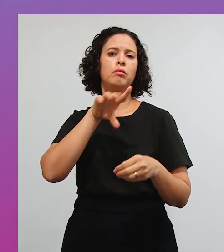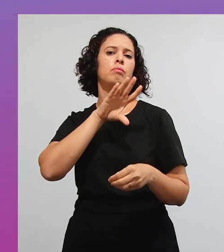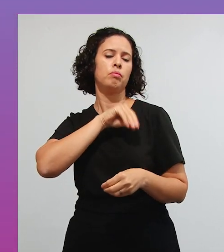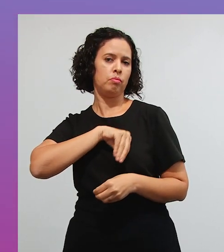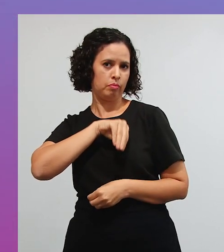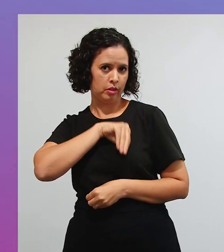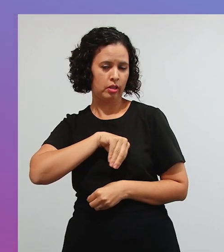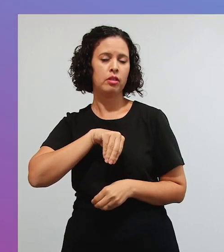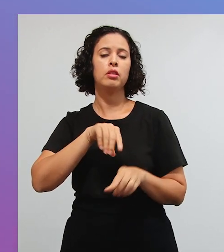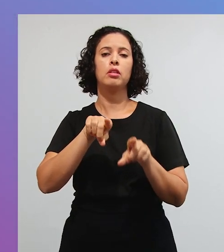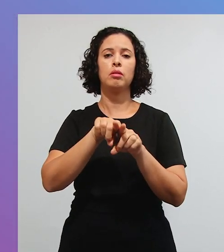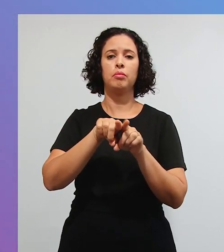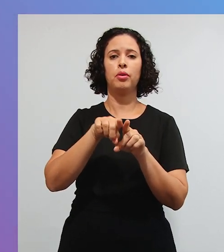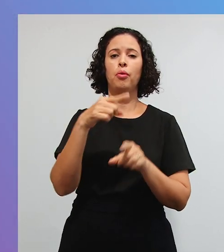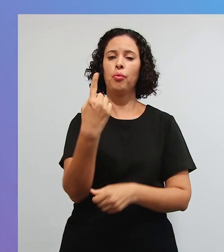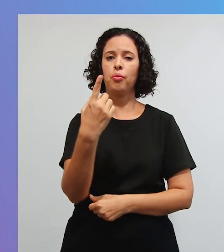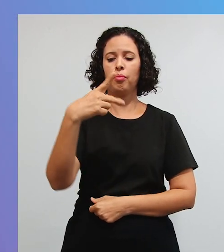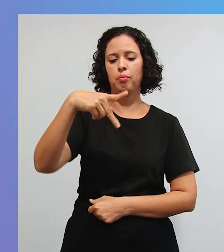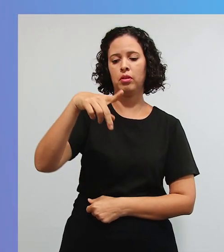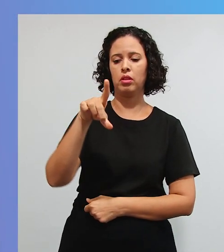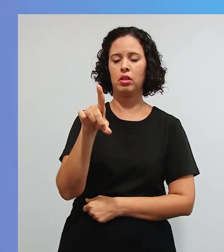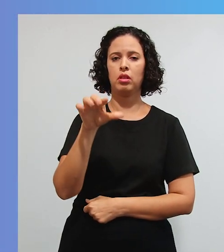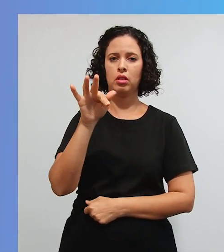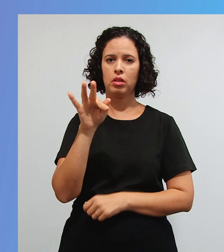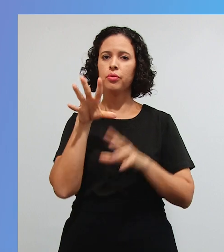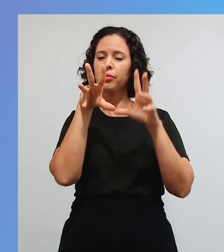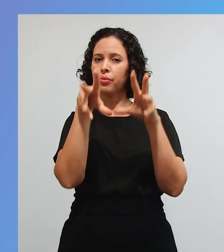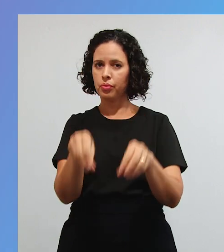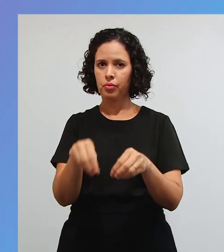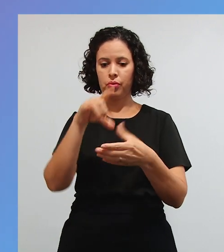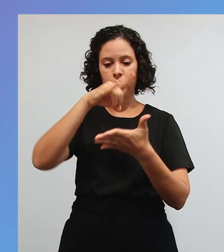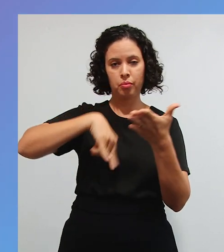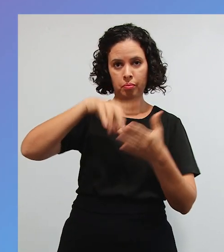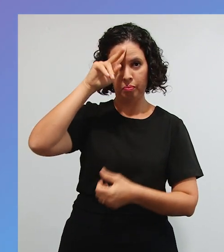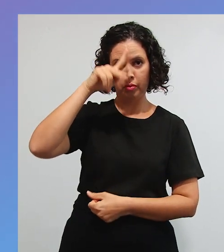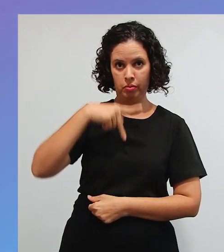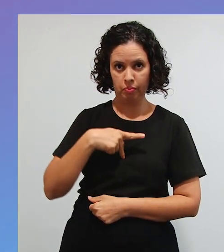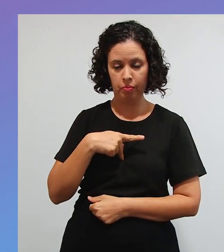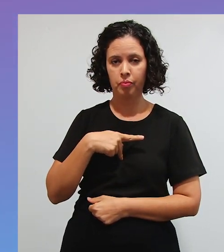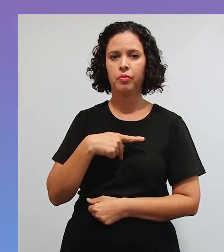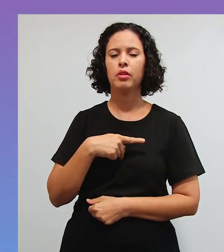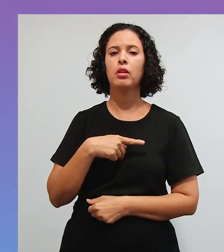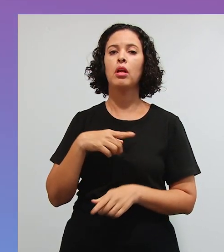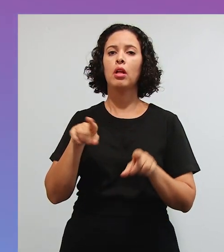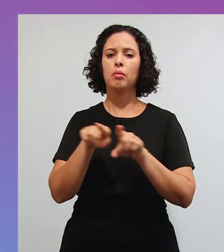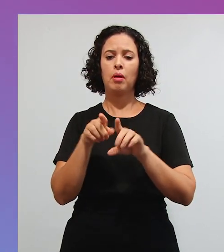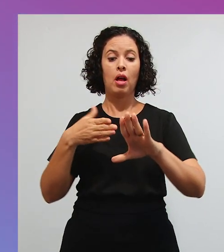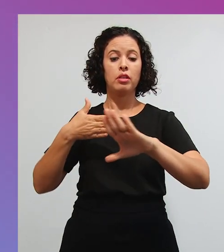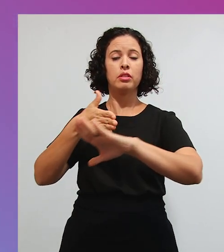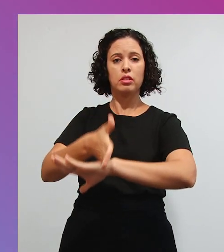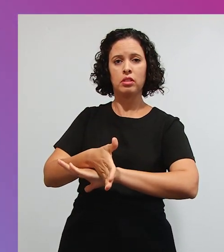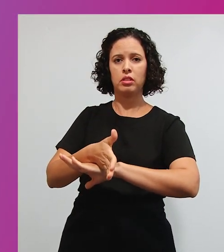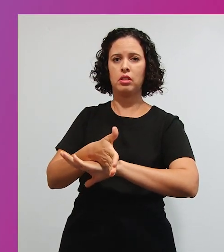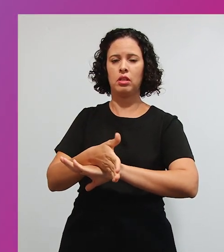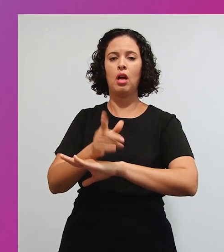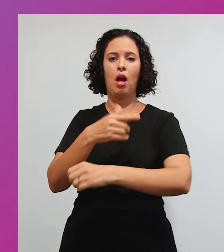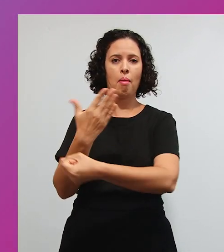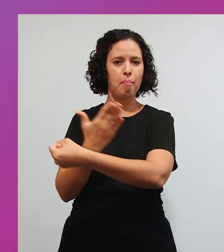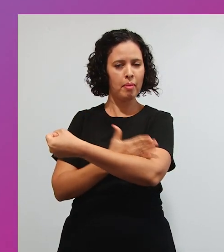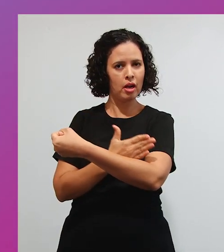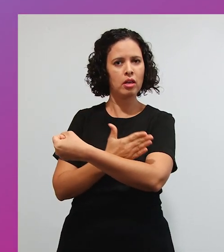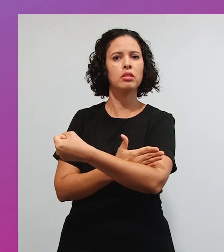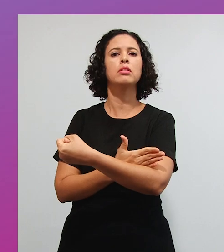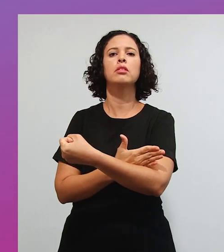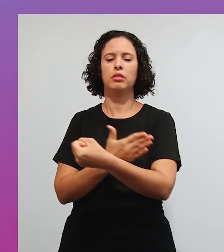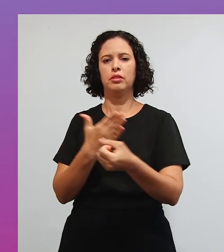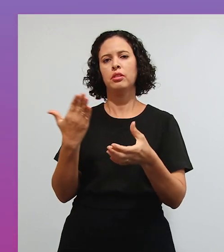renda. Um arquivo PDF único com todos os documentos pessoais. Para acessar a pasta com o manual de